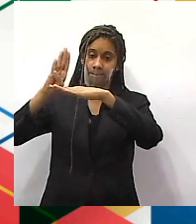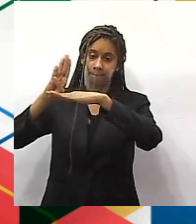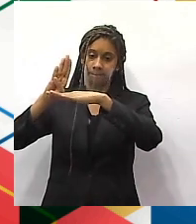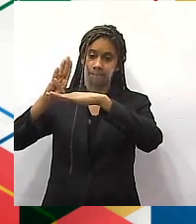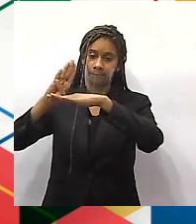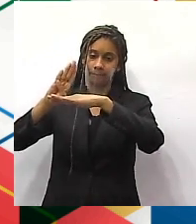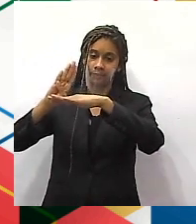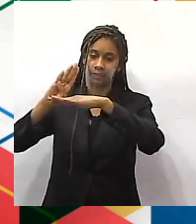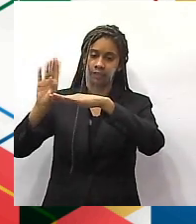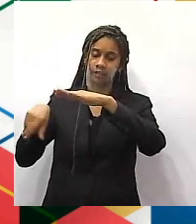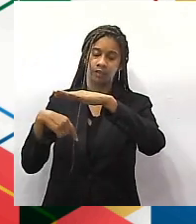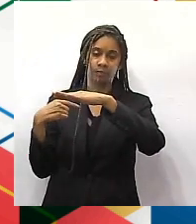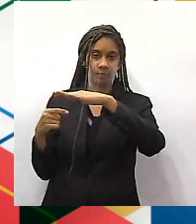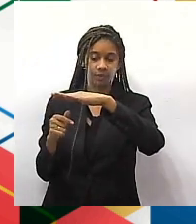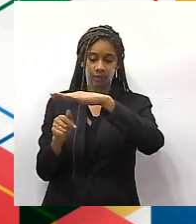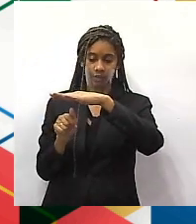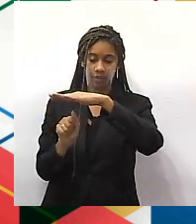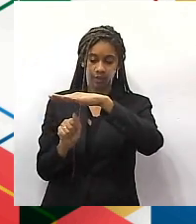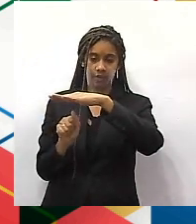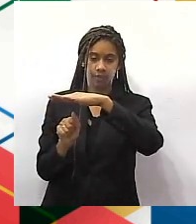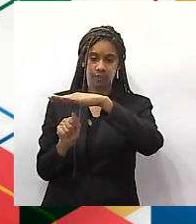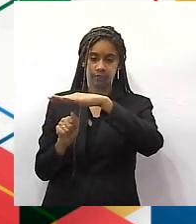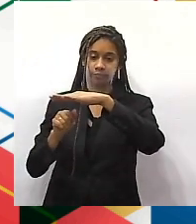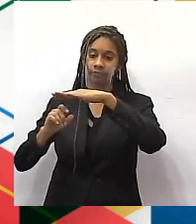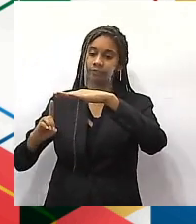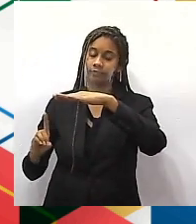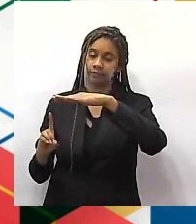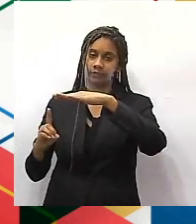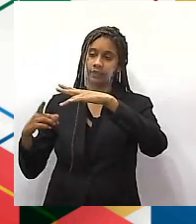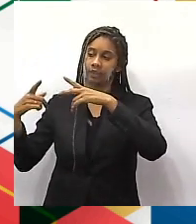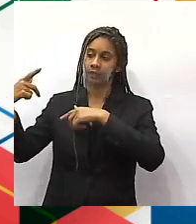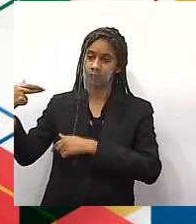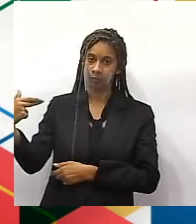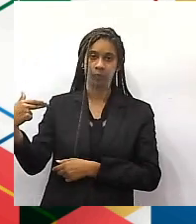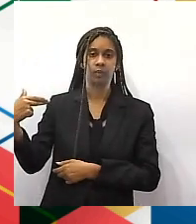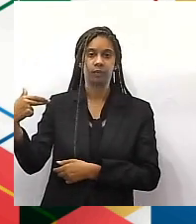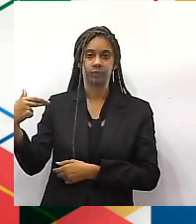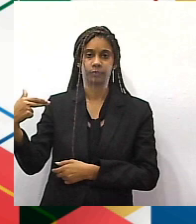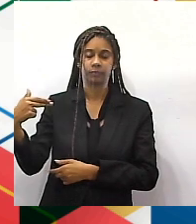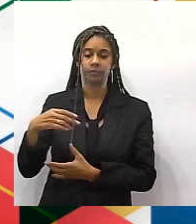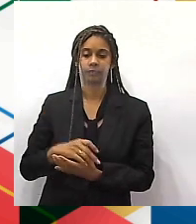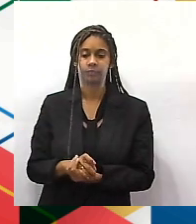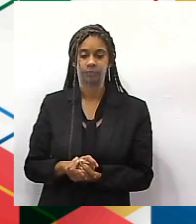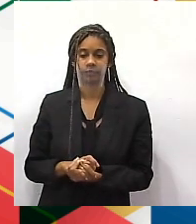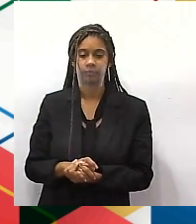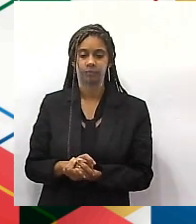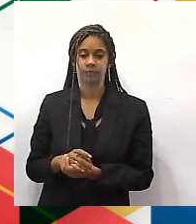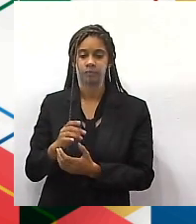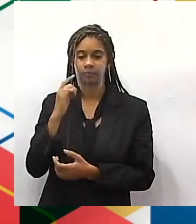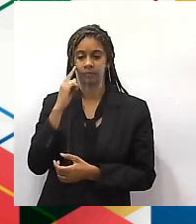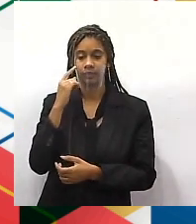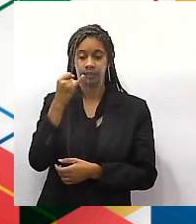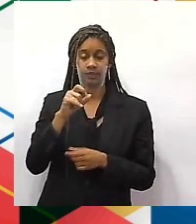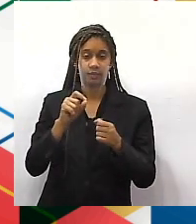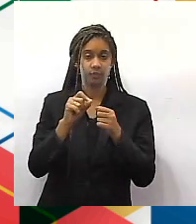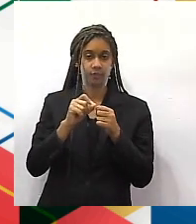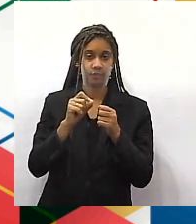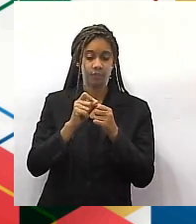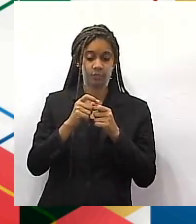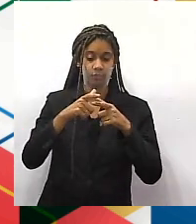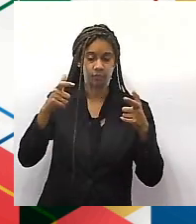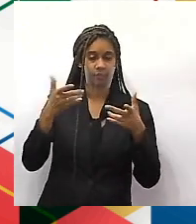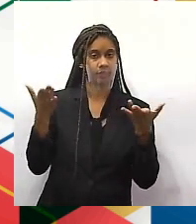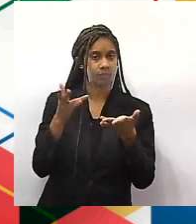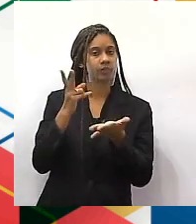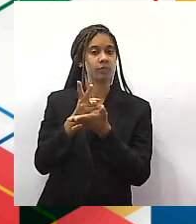menores, vou botar aqui AD, assim como, aí você tem que respeitar a ordem, você pegou o grandão na esquerda, então tem que pegar